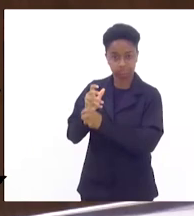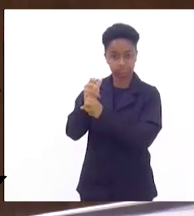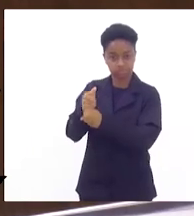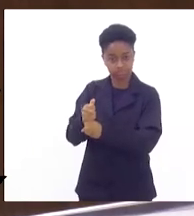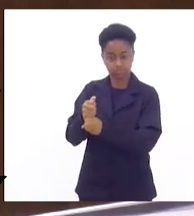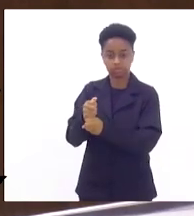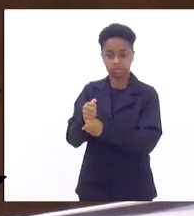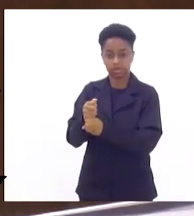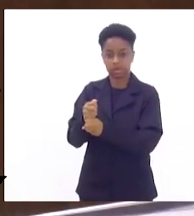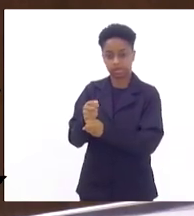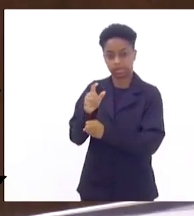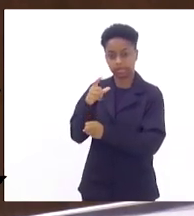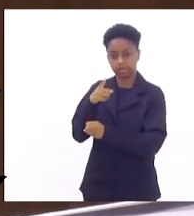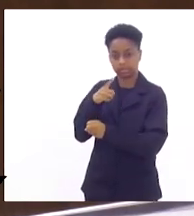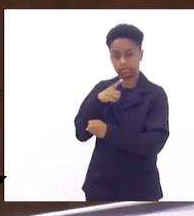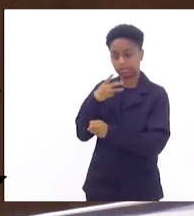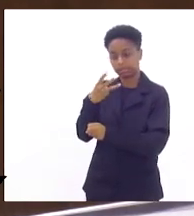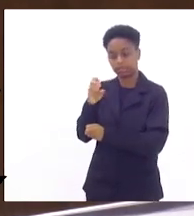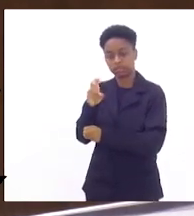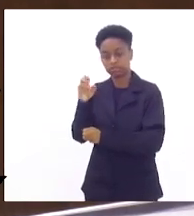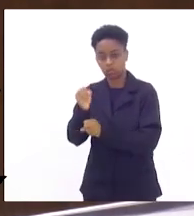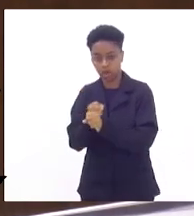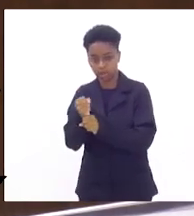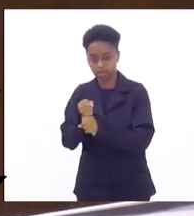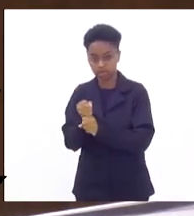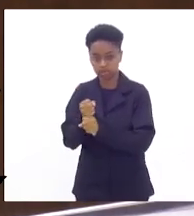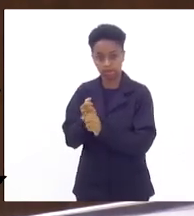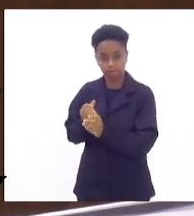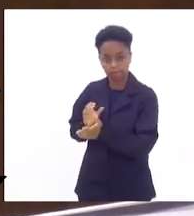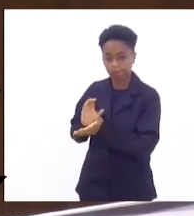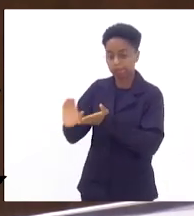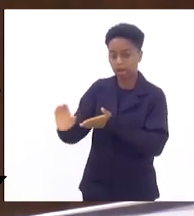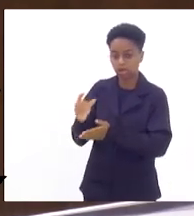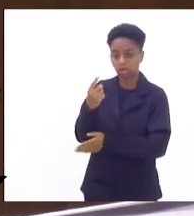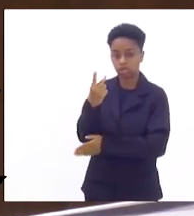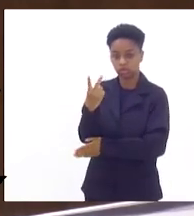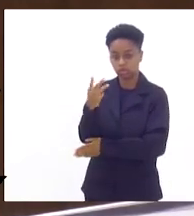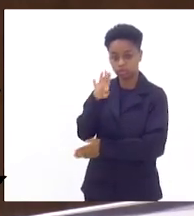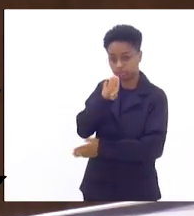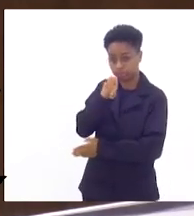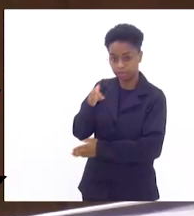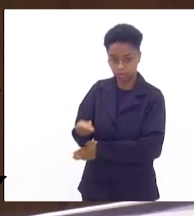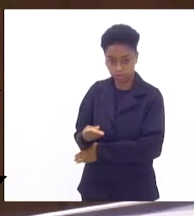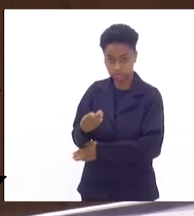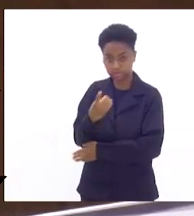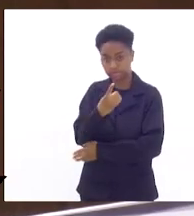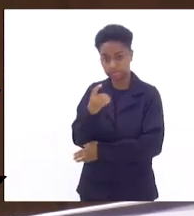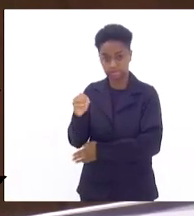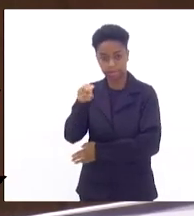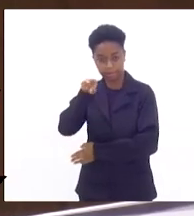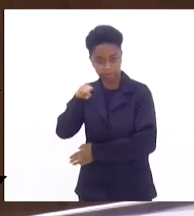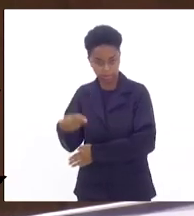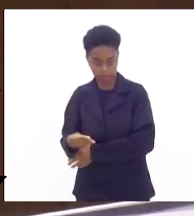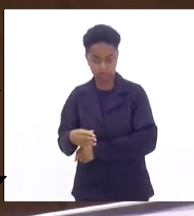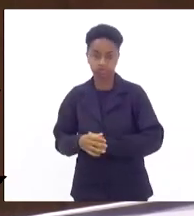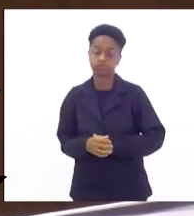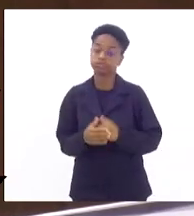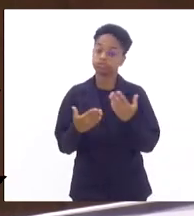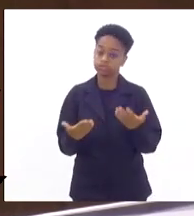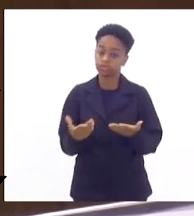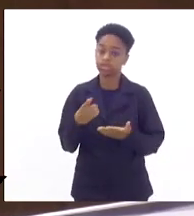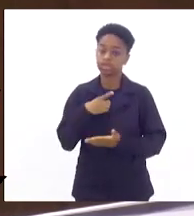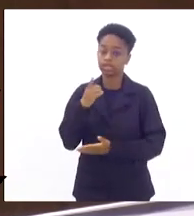previsto ser investido nos 35 anos, da ordem de grandeza de 2 bilhões e 100 milhões. Então, a gente já tem